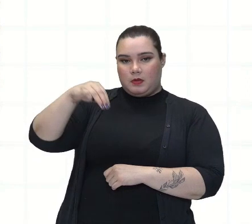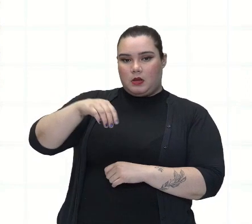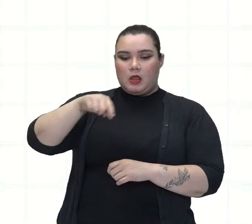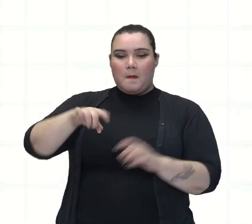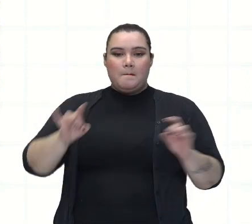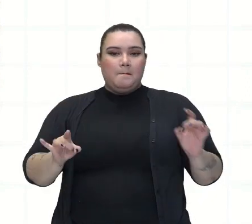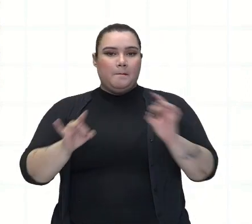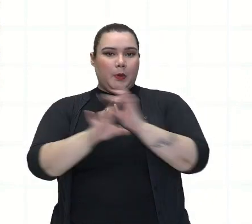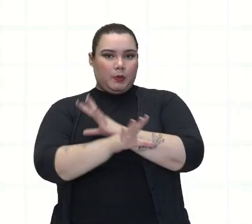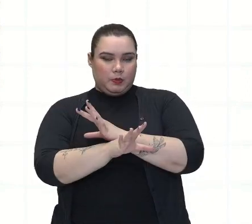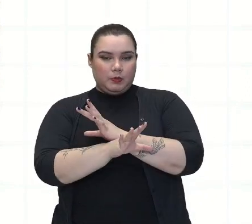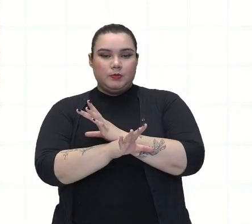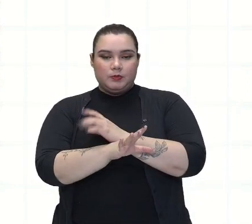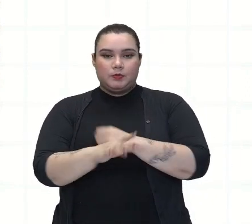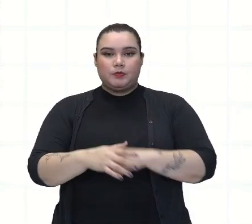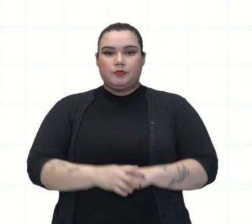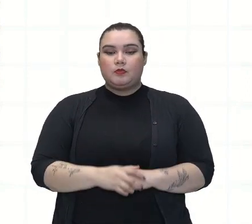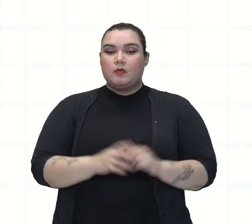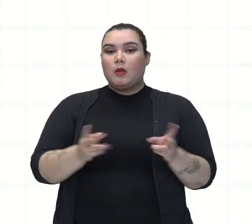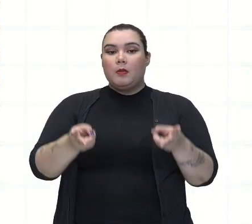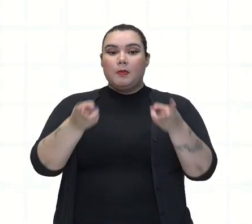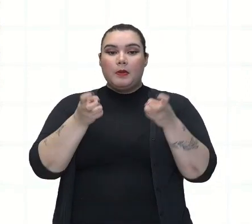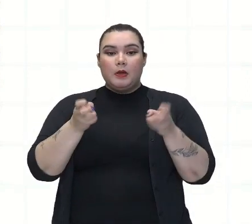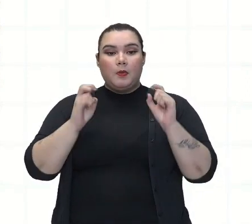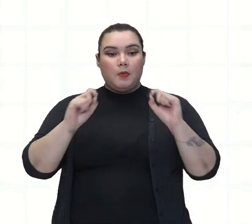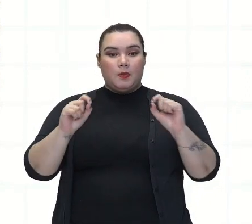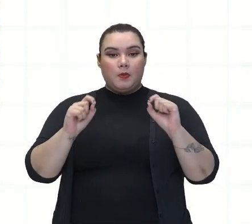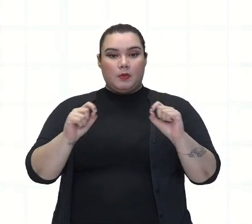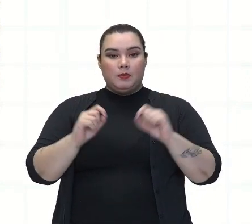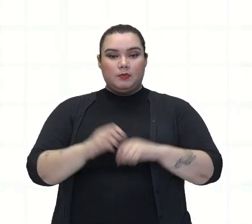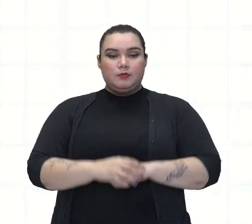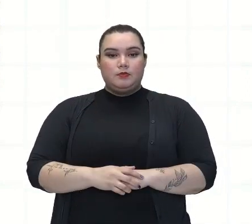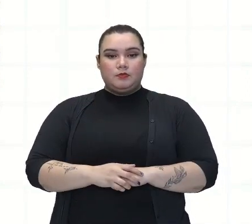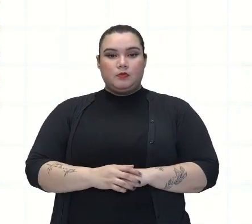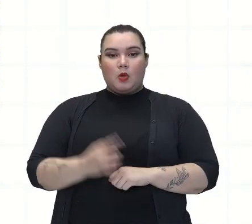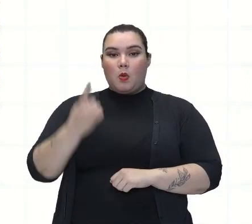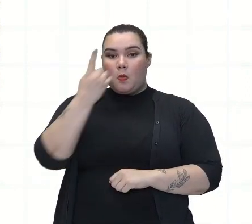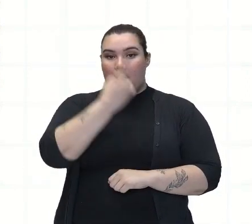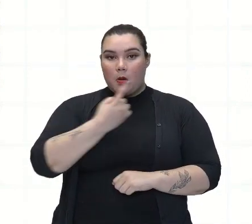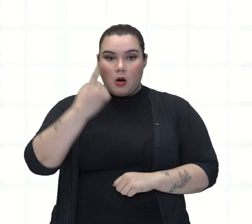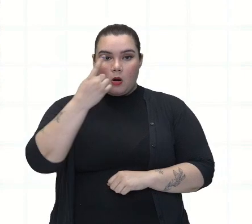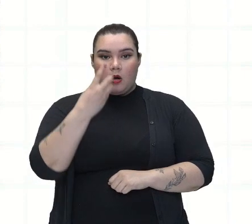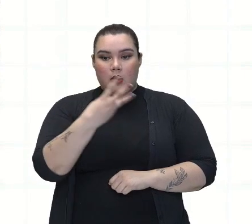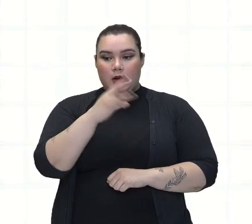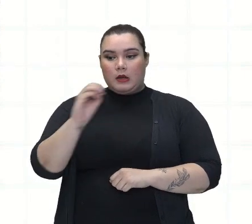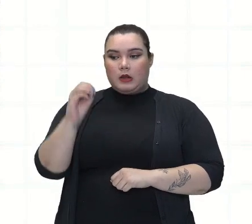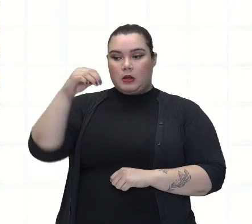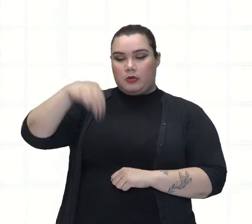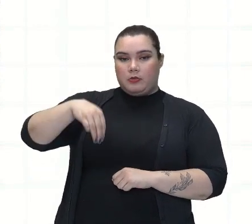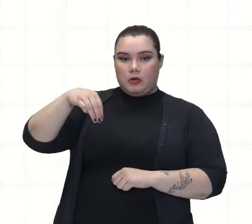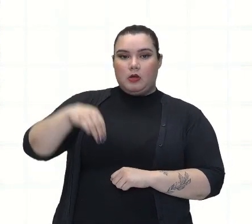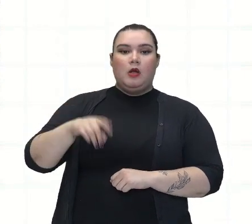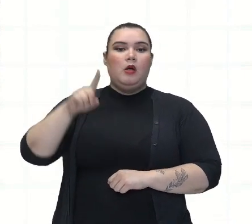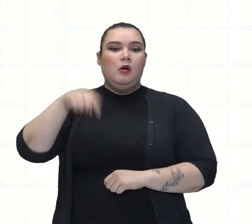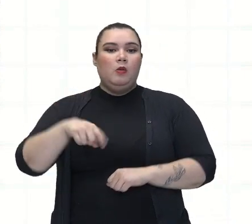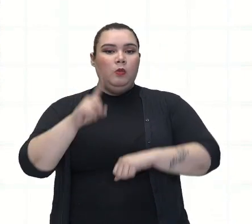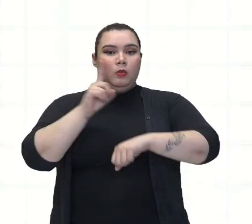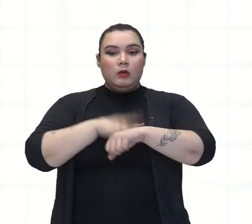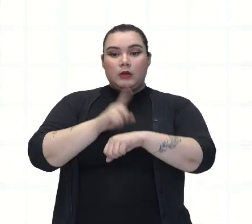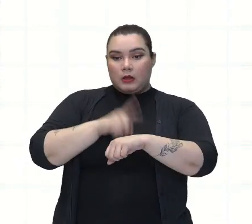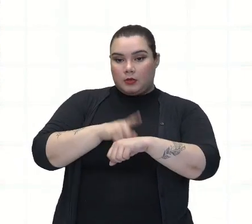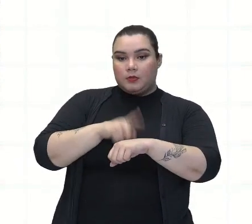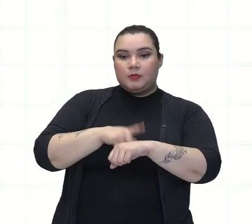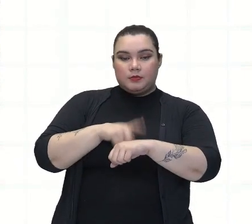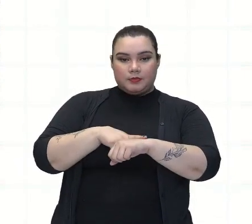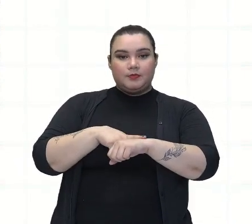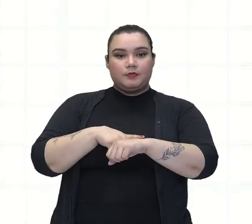bolo. Observem que aqui 1 hora e 30 minutos é o nosso tempo.